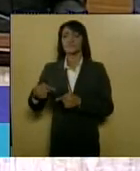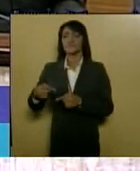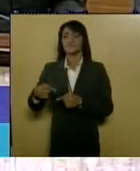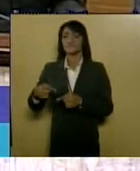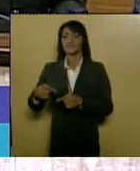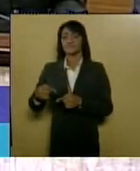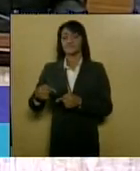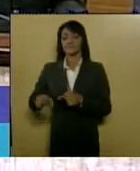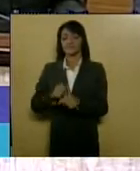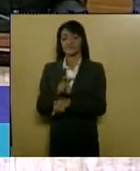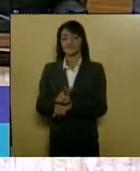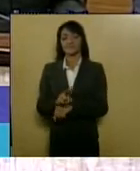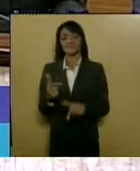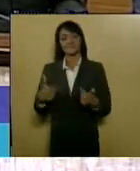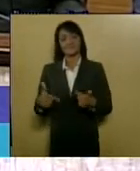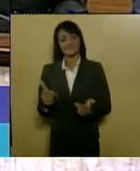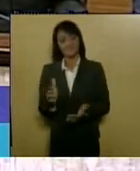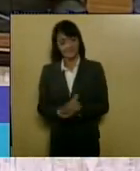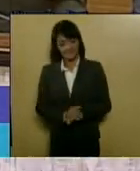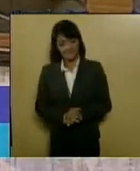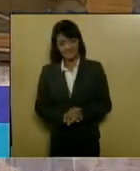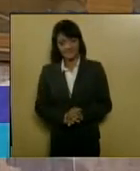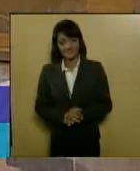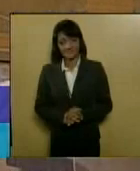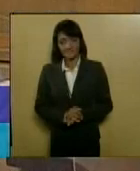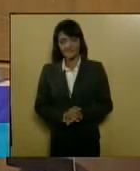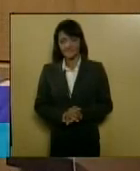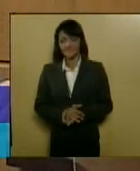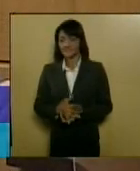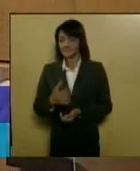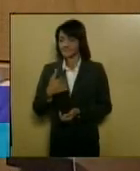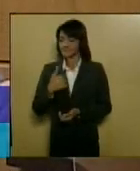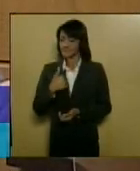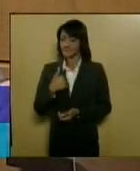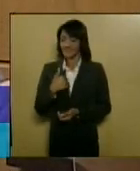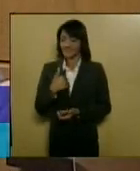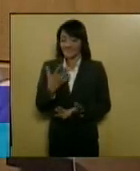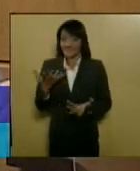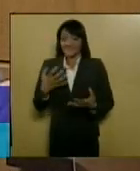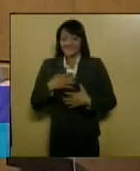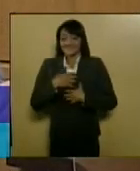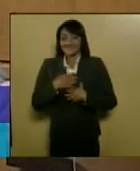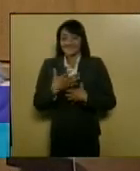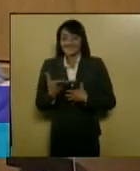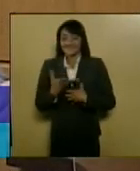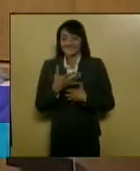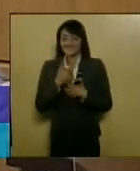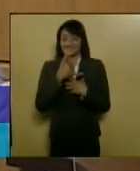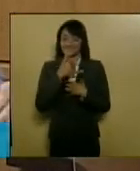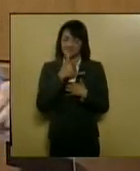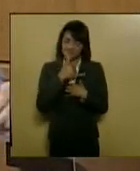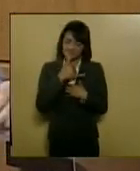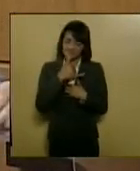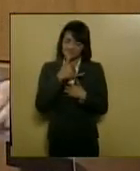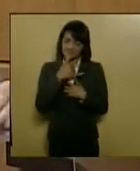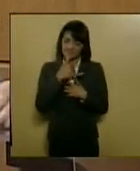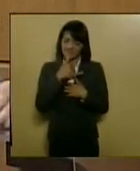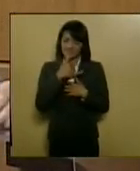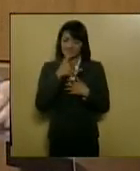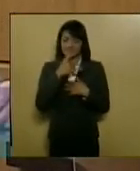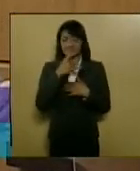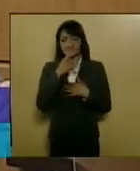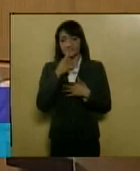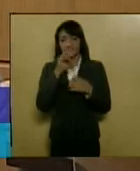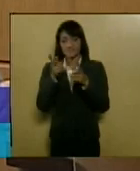emprego que eu já vi, que eu acho, eu fico até, sabe, tristeza quando eu vejo a